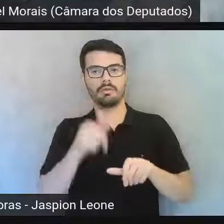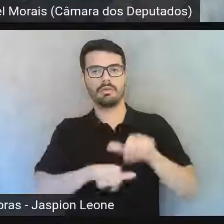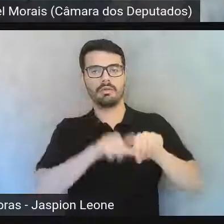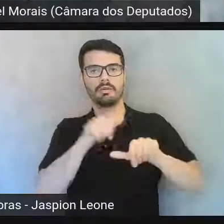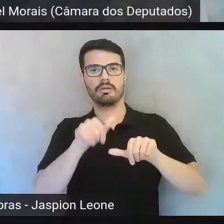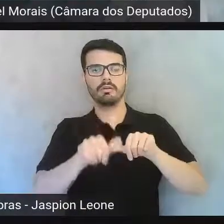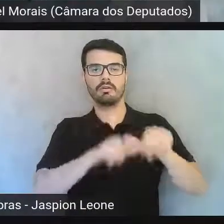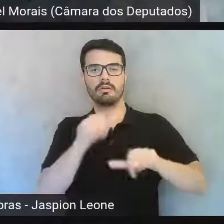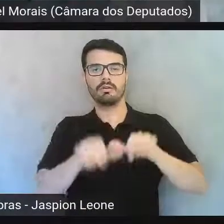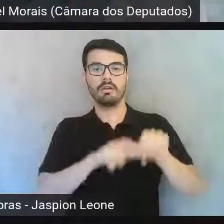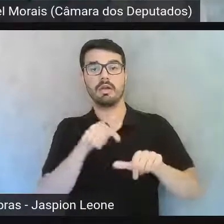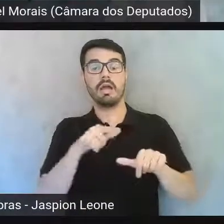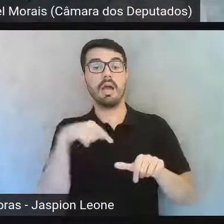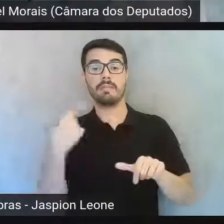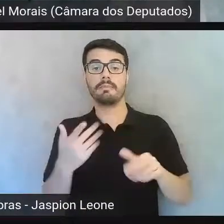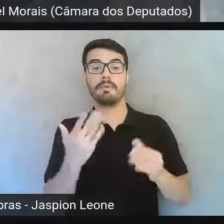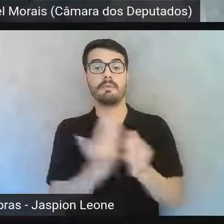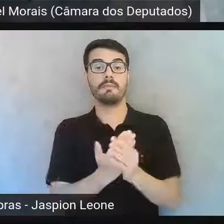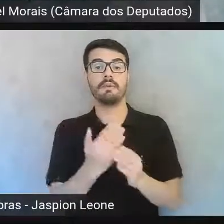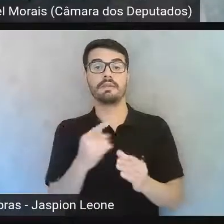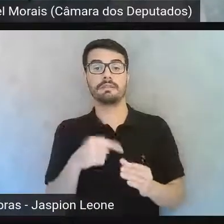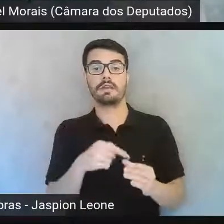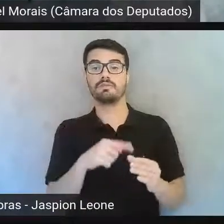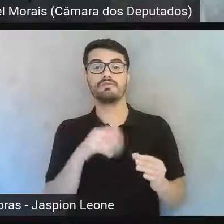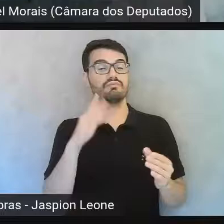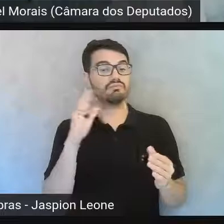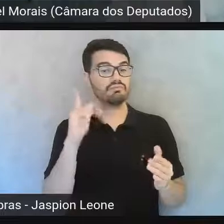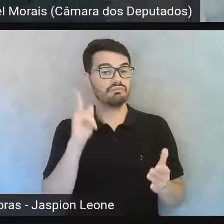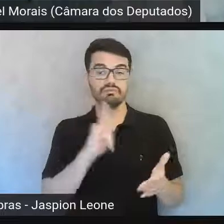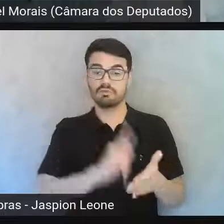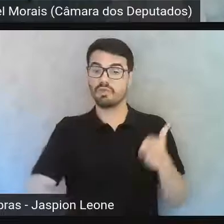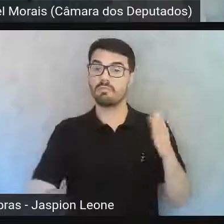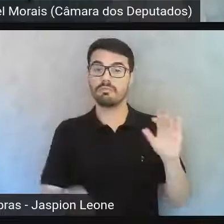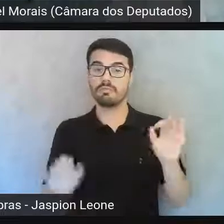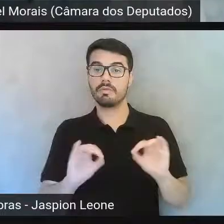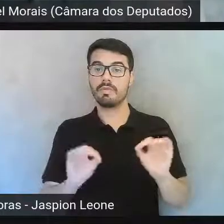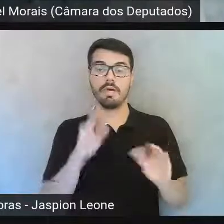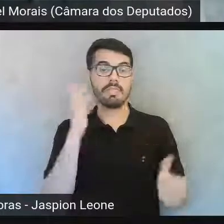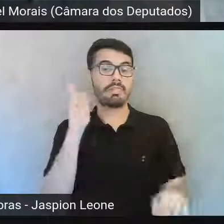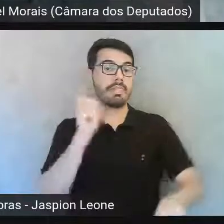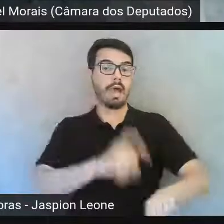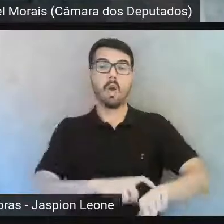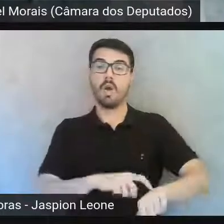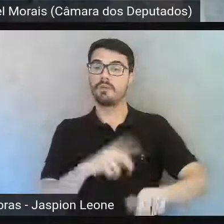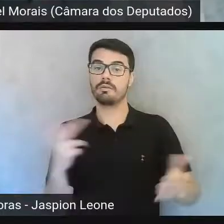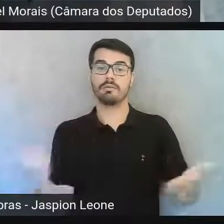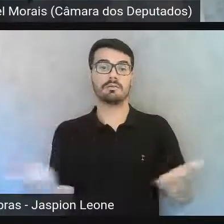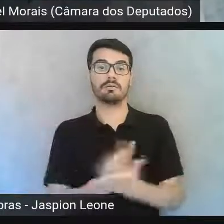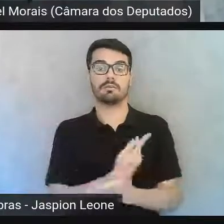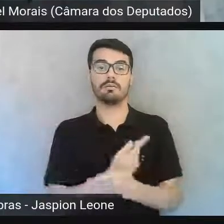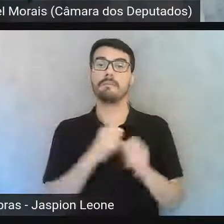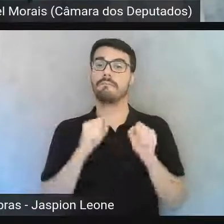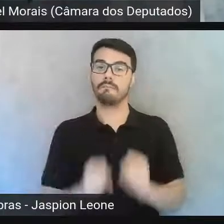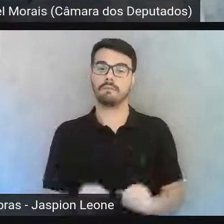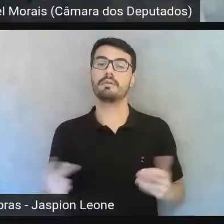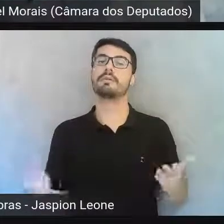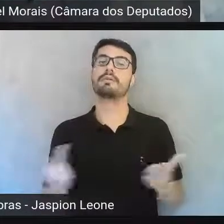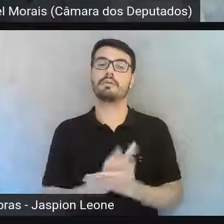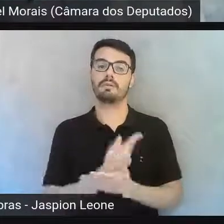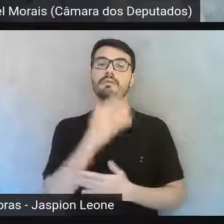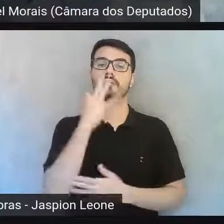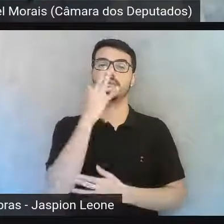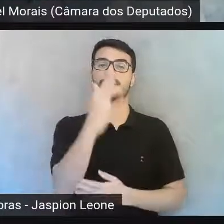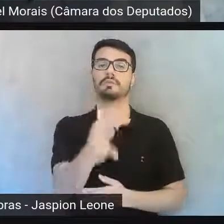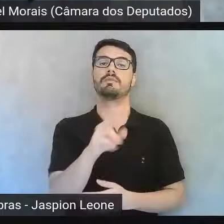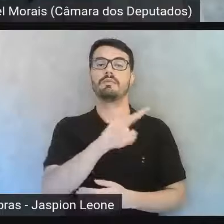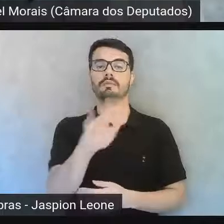eram formalizados no momento da realização, de sua realização, pode acontecer que lá na frente